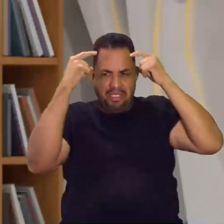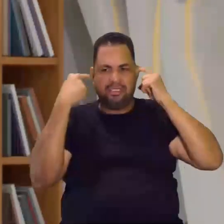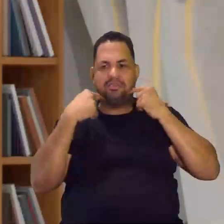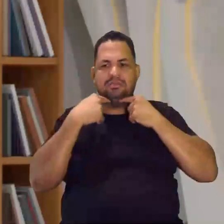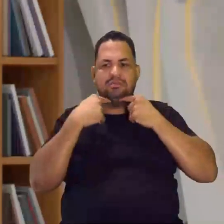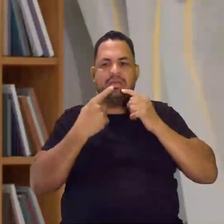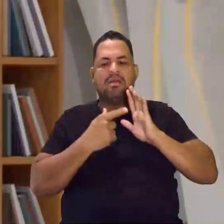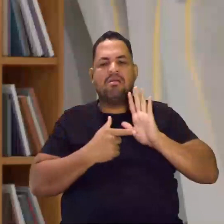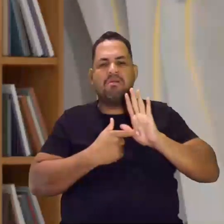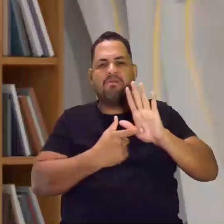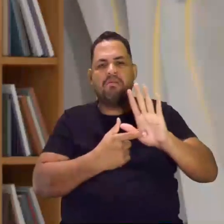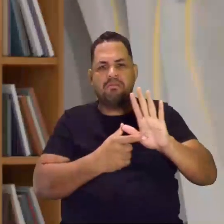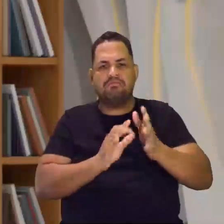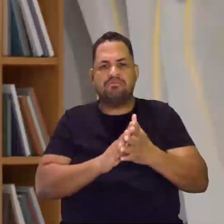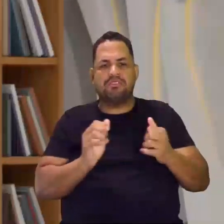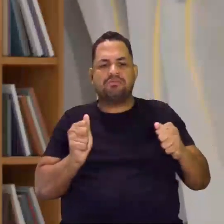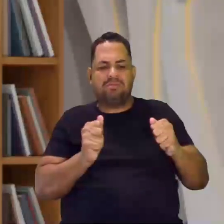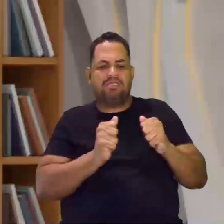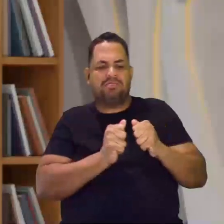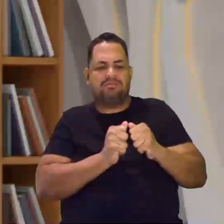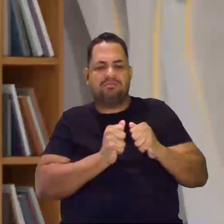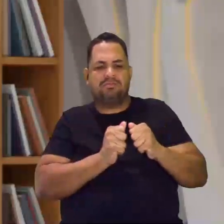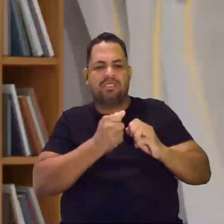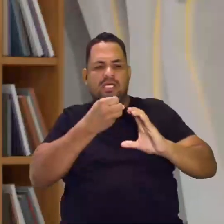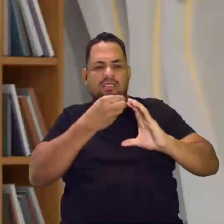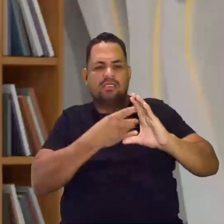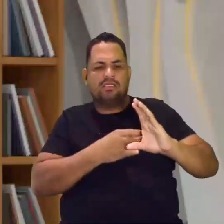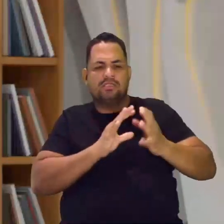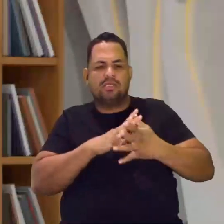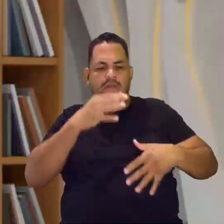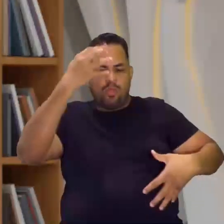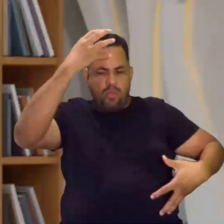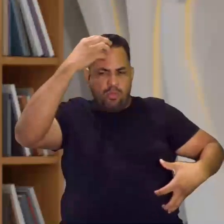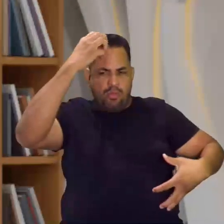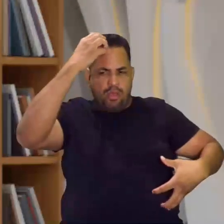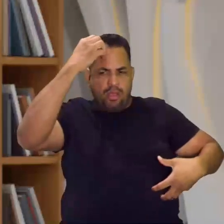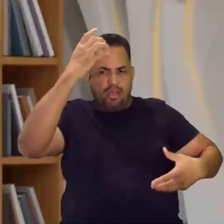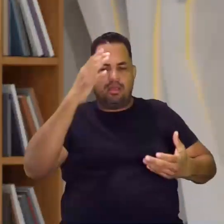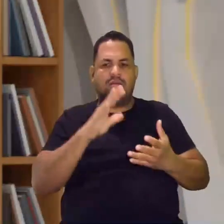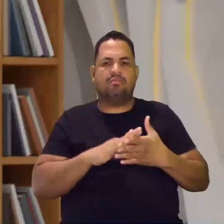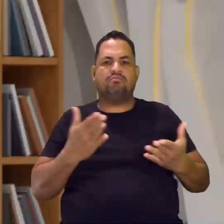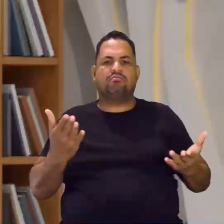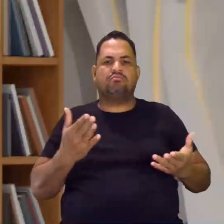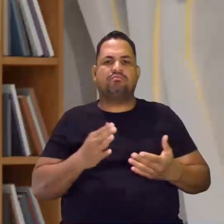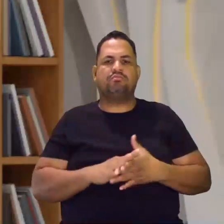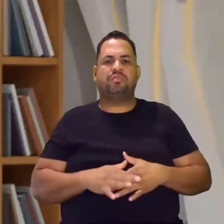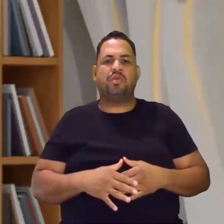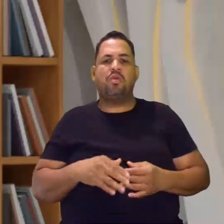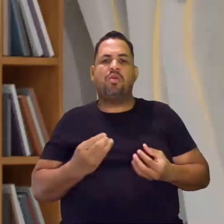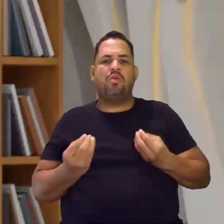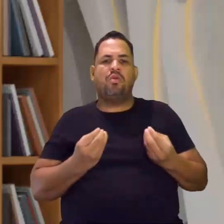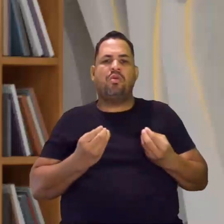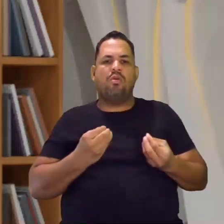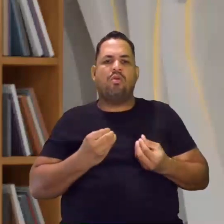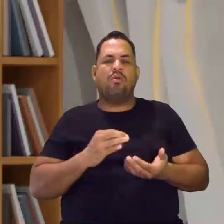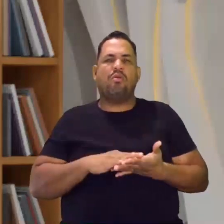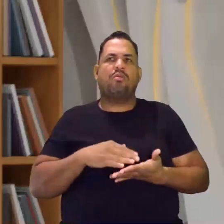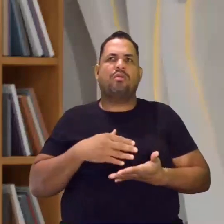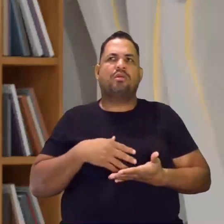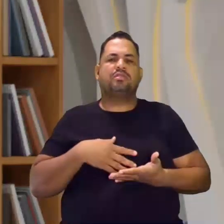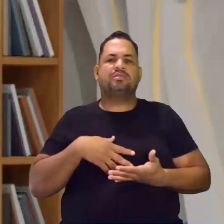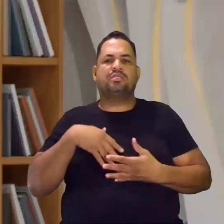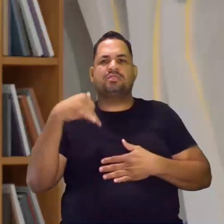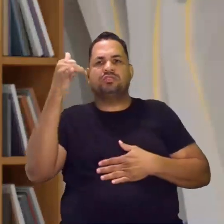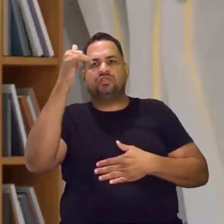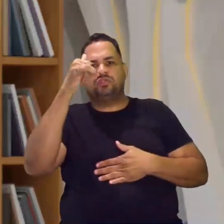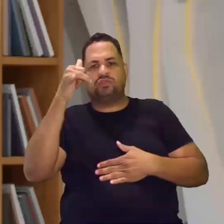crânio mostra que eles estão mais próximos do macaco. Então, olha como que esses discursos, essas